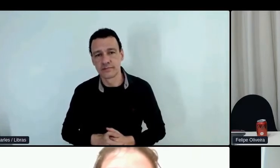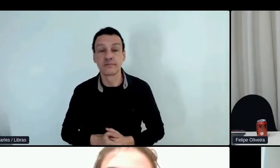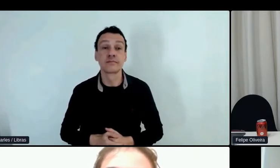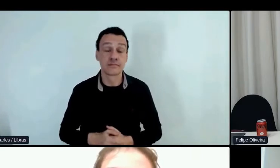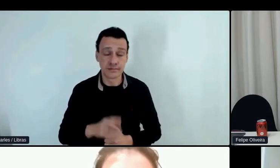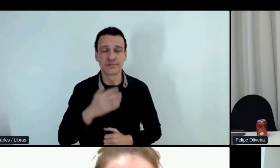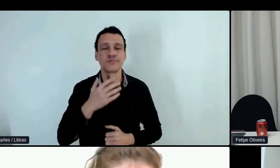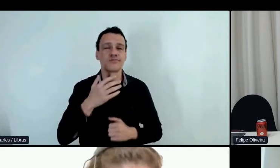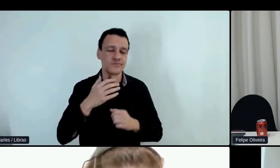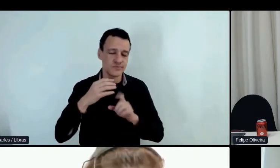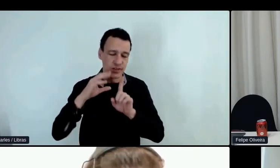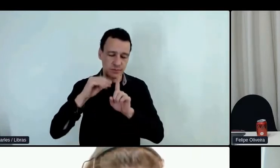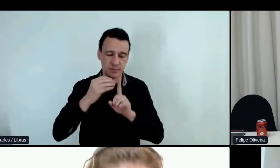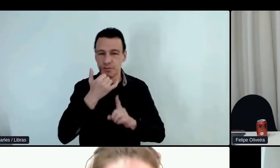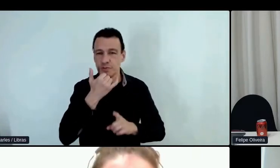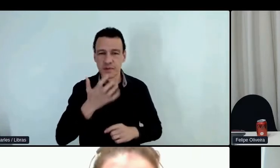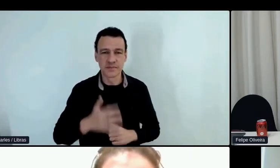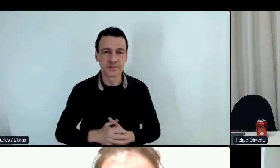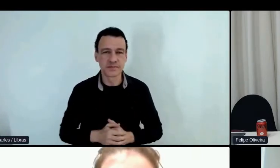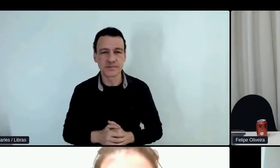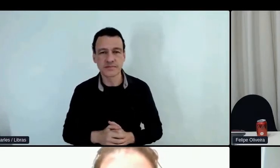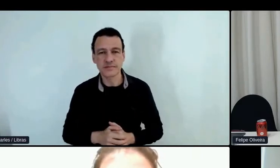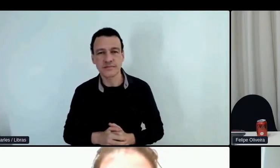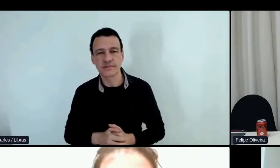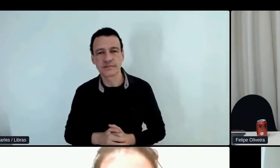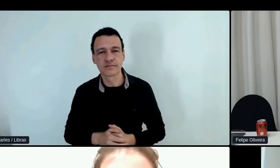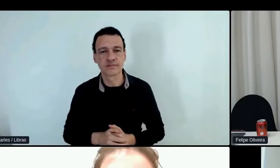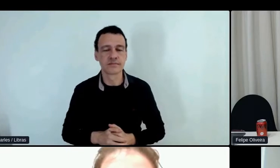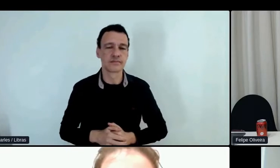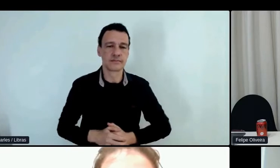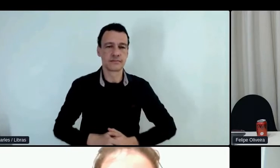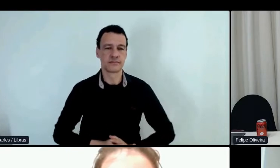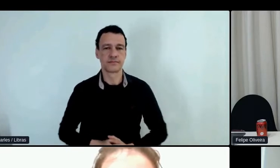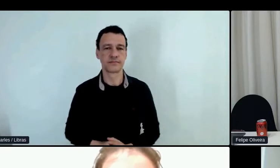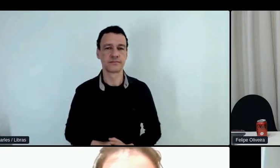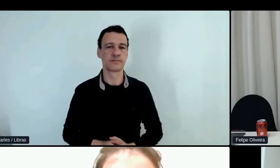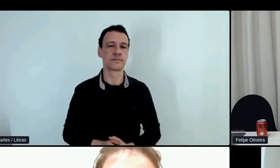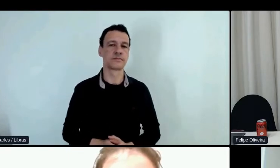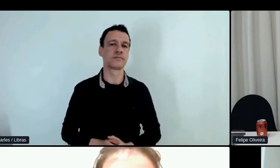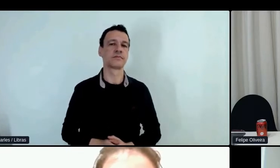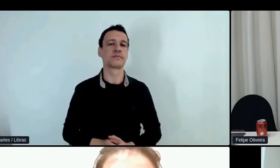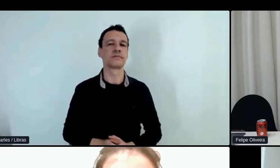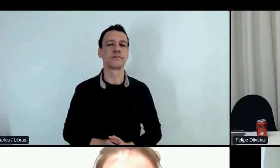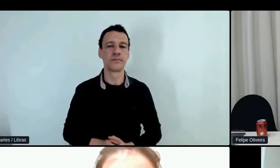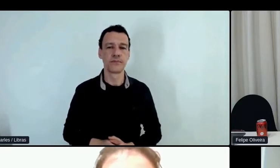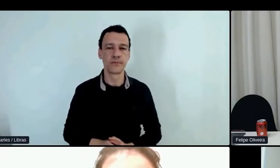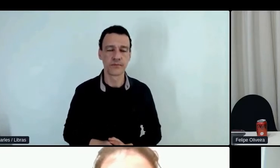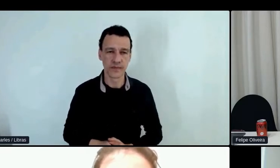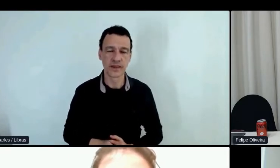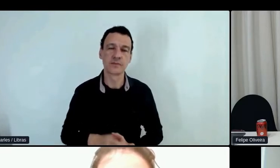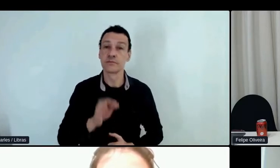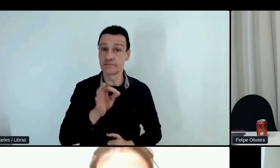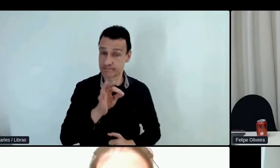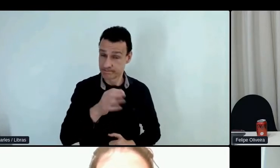as atividades cotidianas mais básicas até a nossa vida dentro do trabalho.